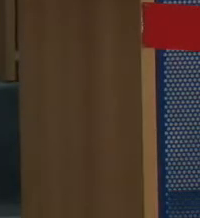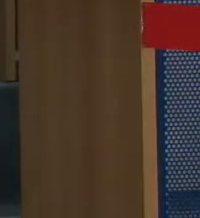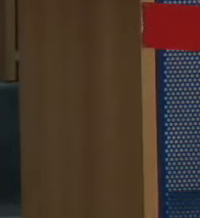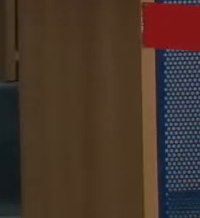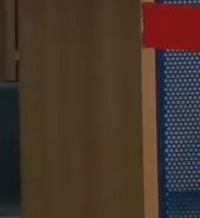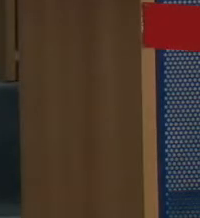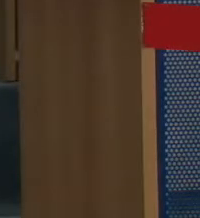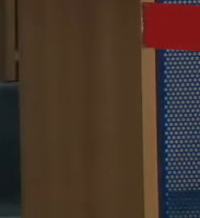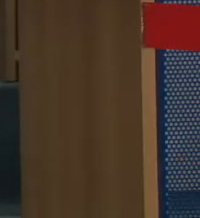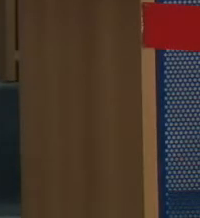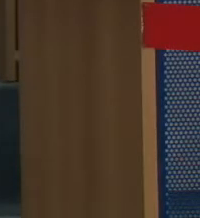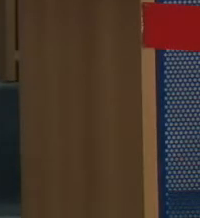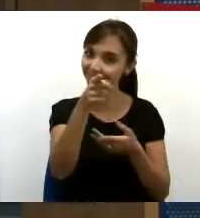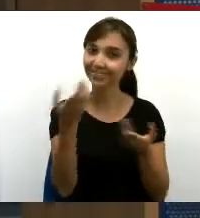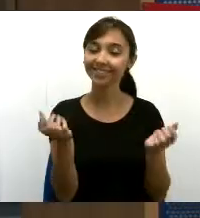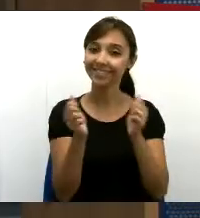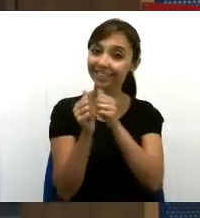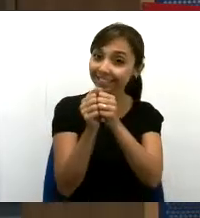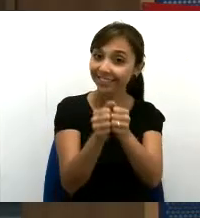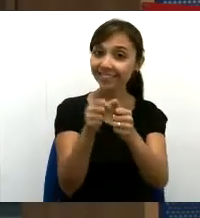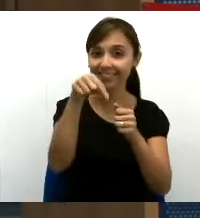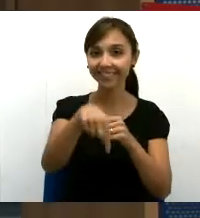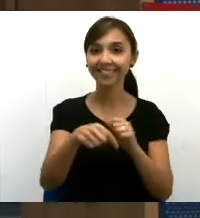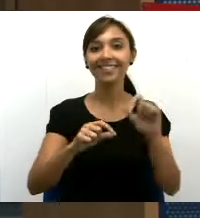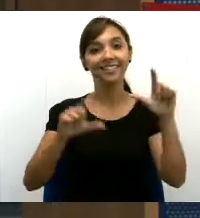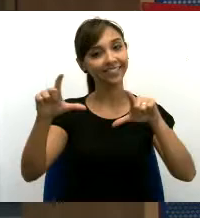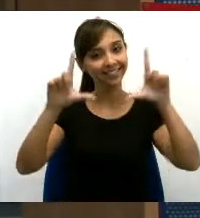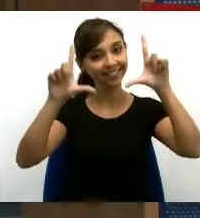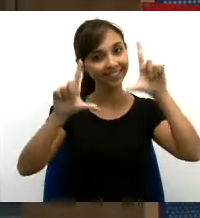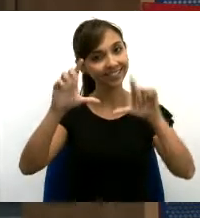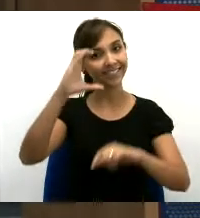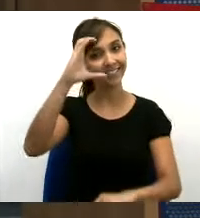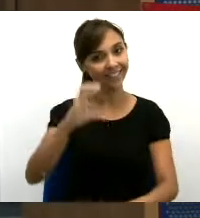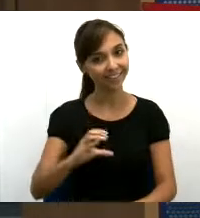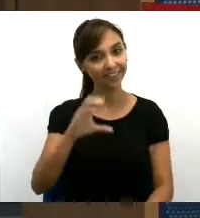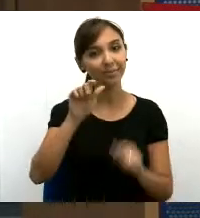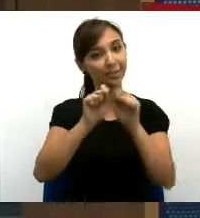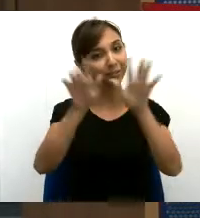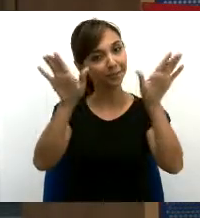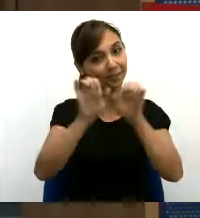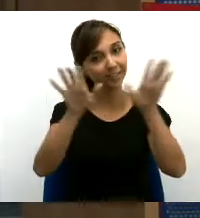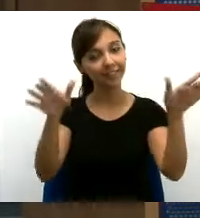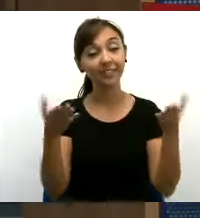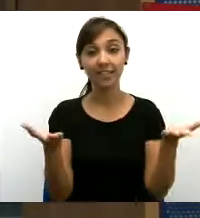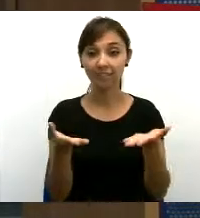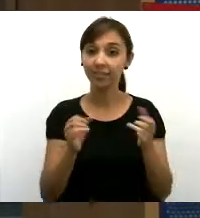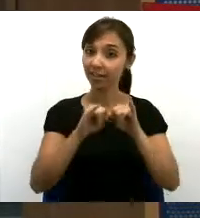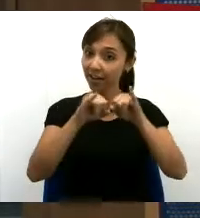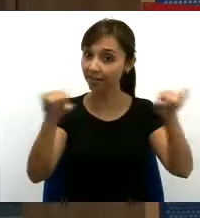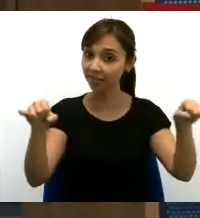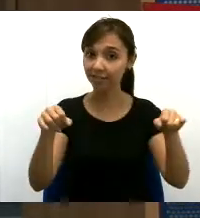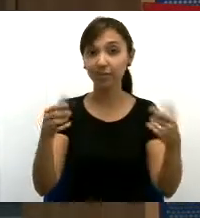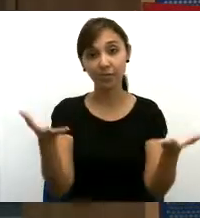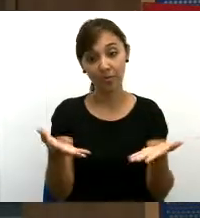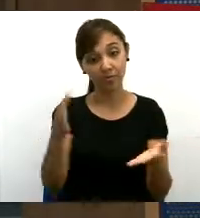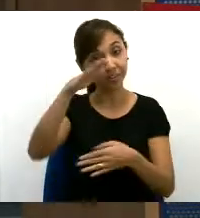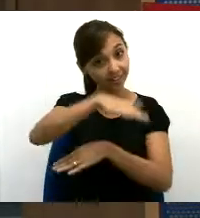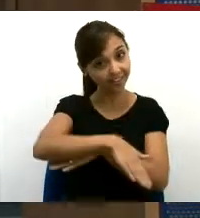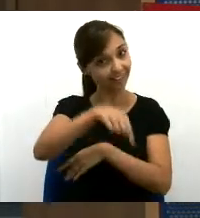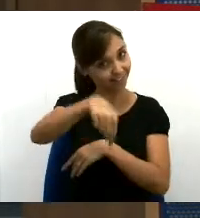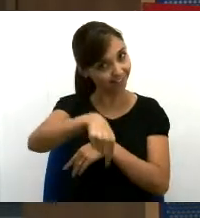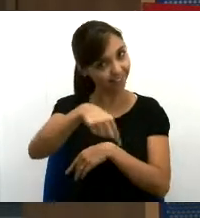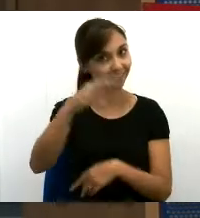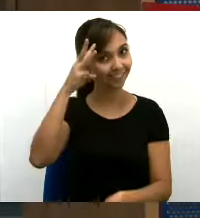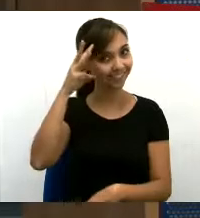Olá, boa tarde para você que acompanha a programação da TV Câmara Guarulhos. A gente está aqui para te avisar que na tarde de hoje,